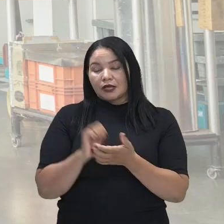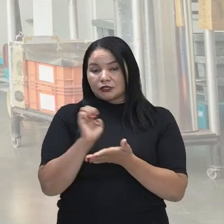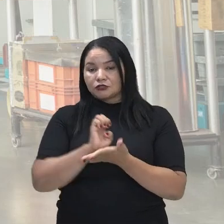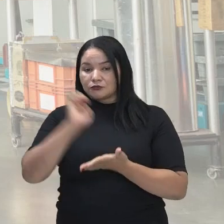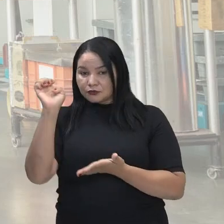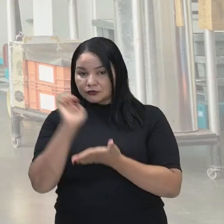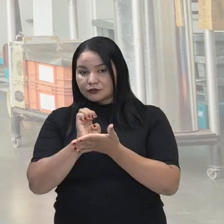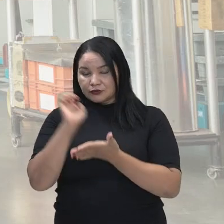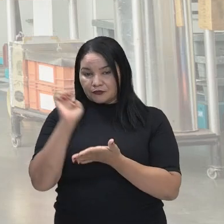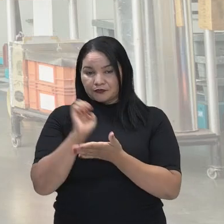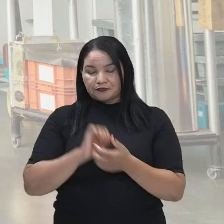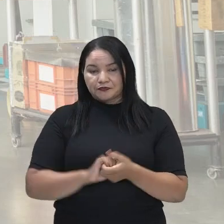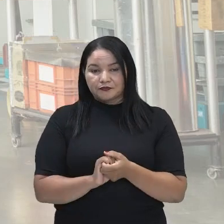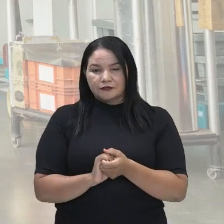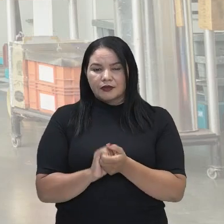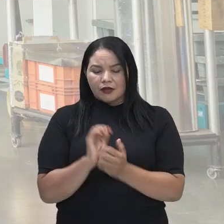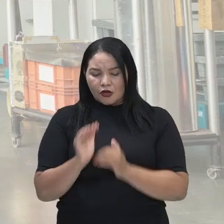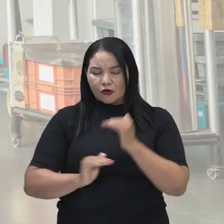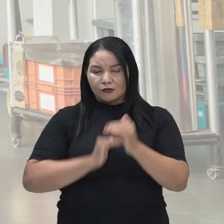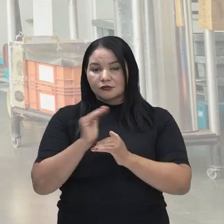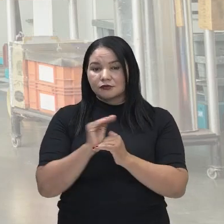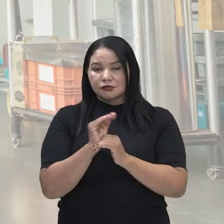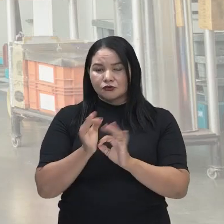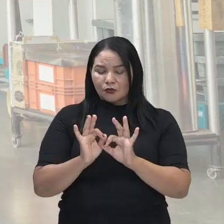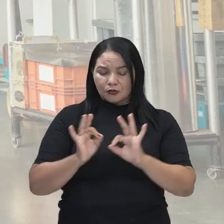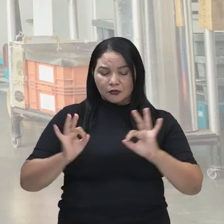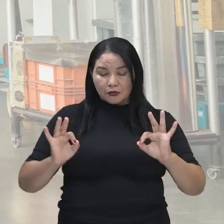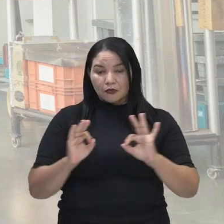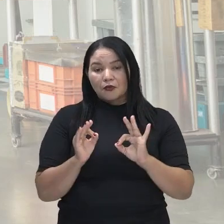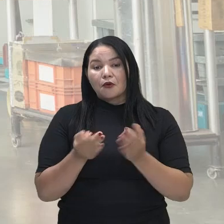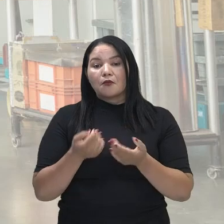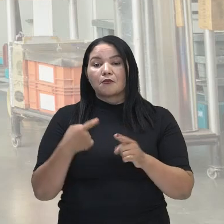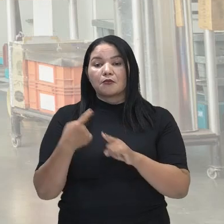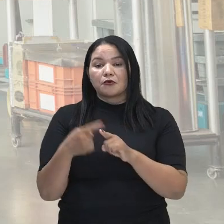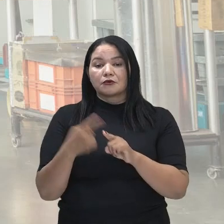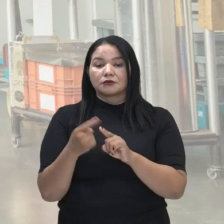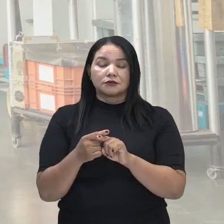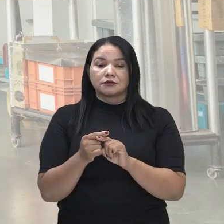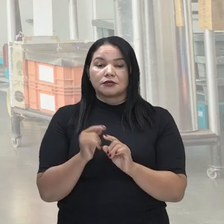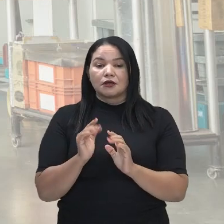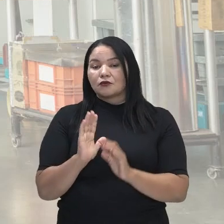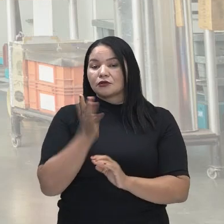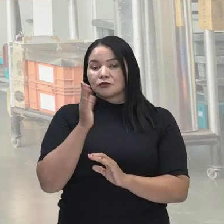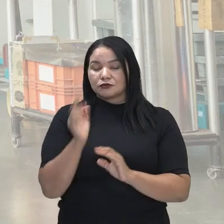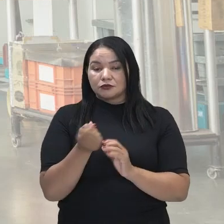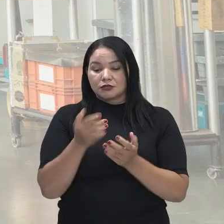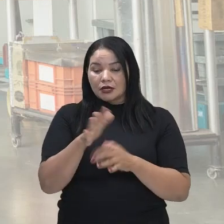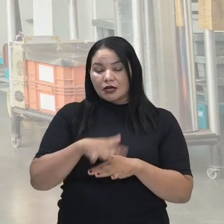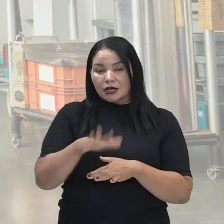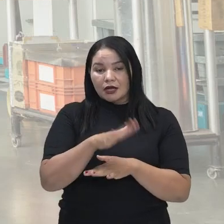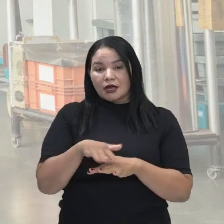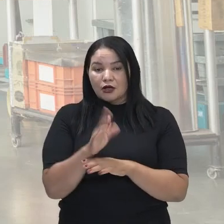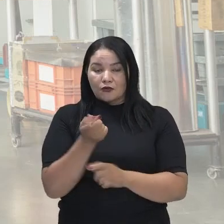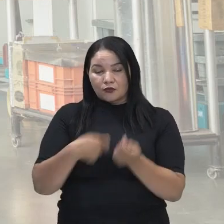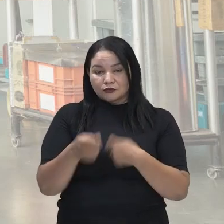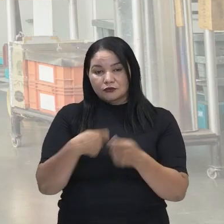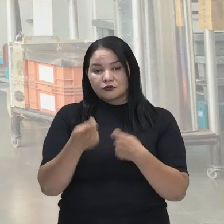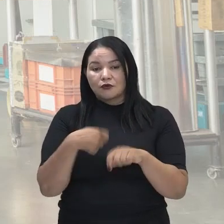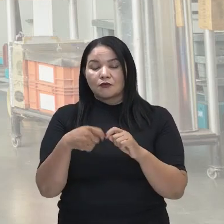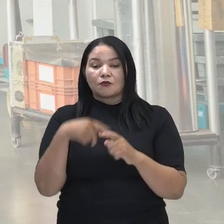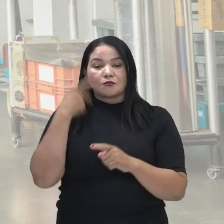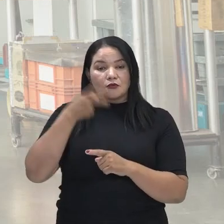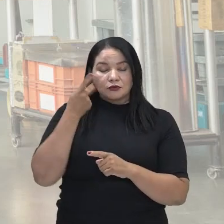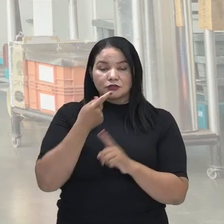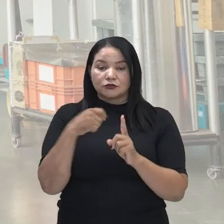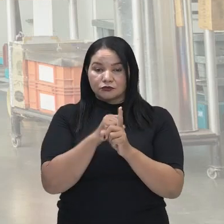exportação. Esse processo foi longo, envolvendo fatores tanto econômicos quanto políticos e sociais. Então,